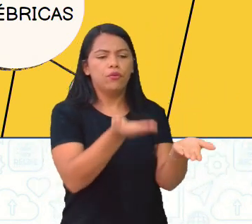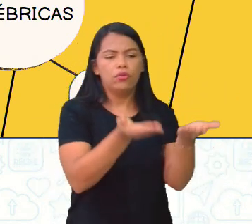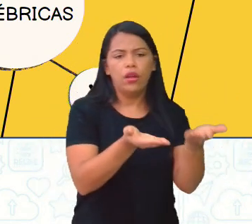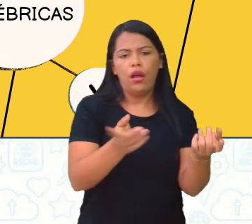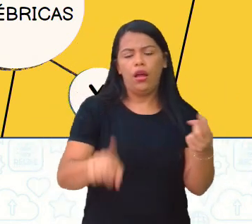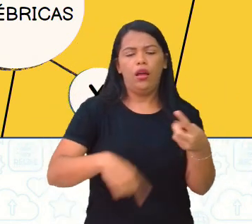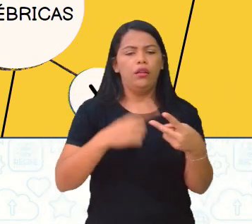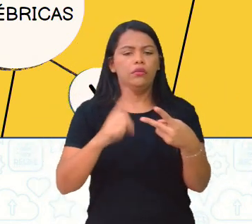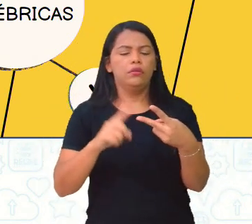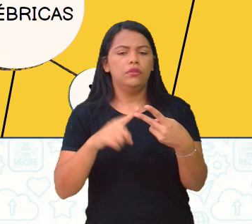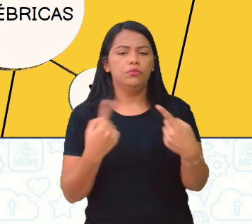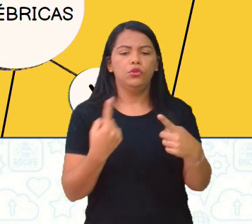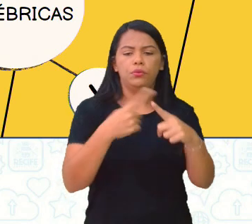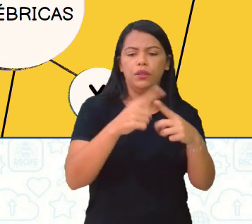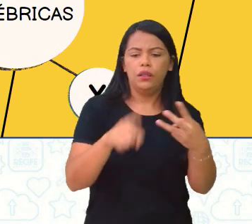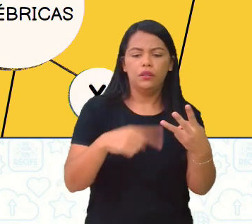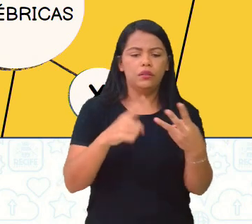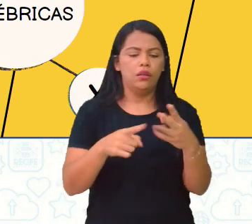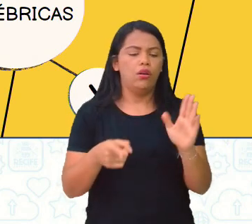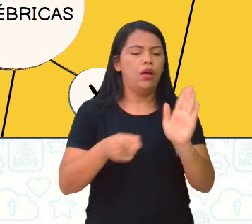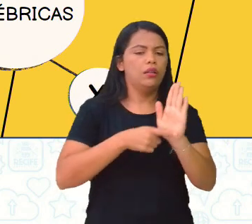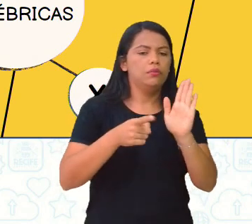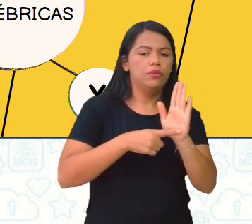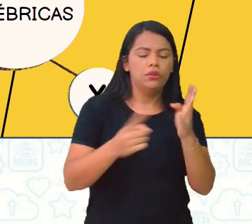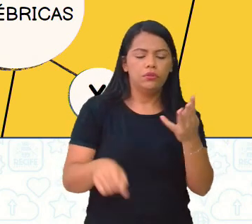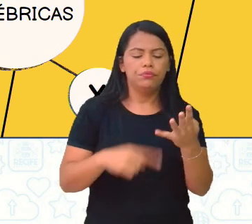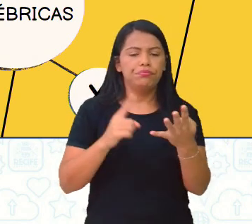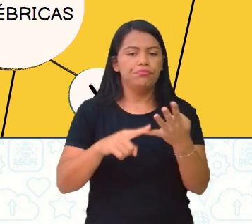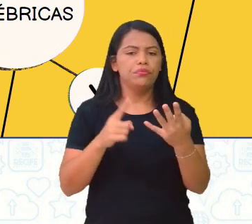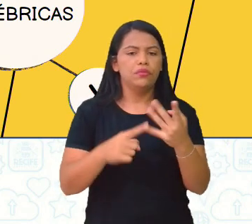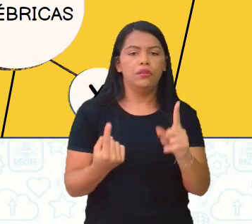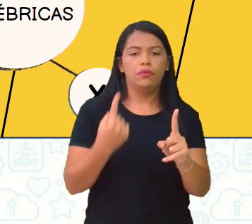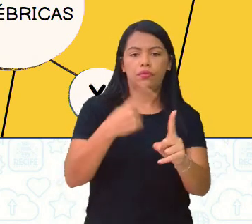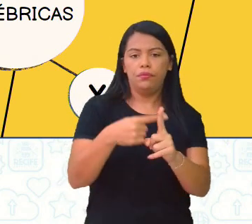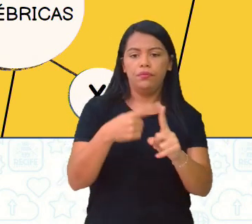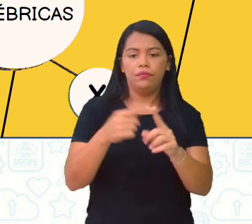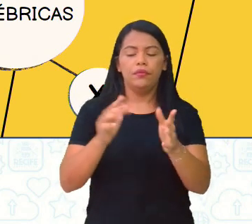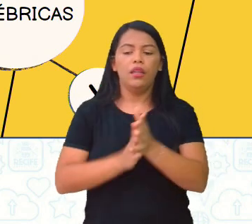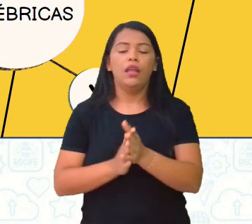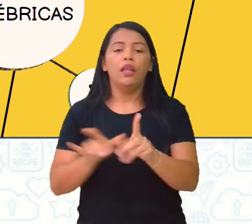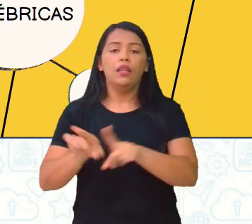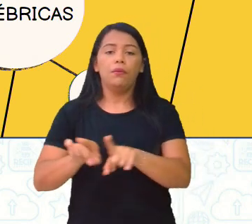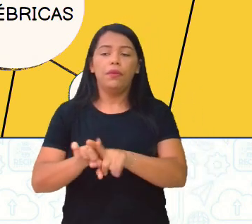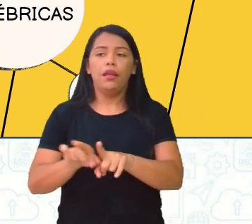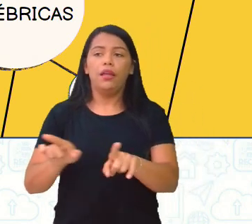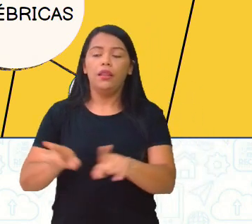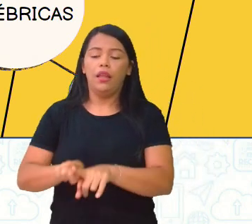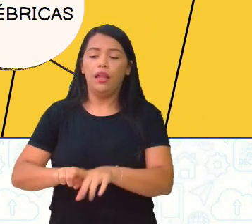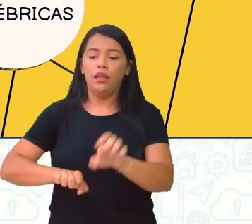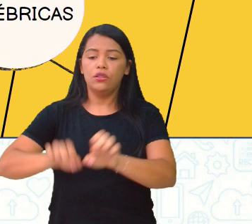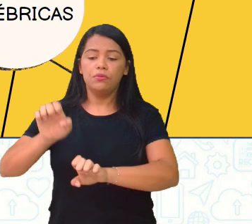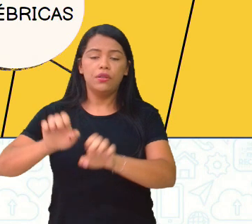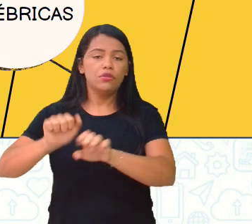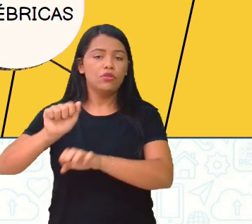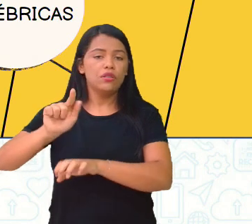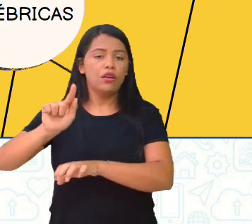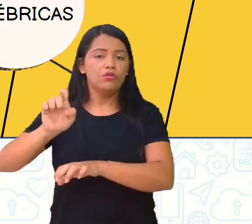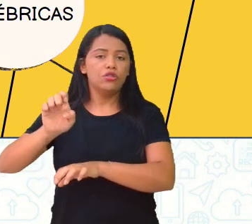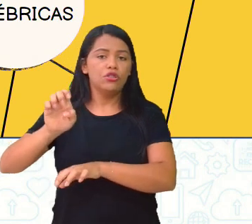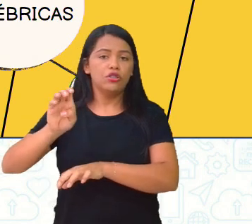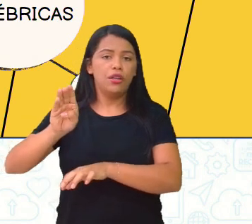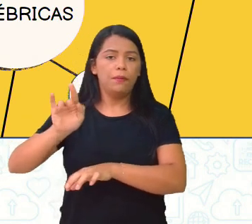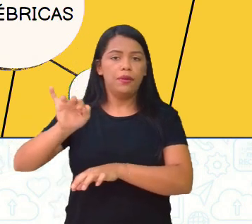multiplicação, adição, contagem, subtração, expressões algébricas, que a gente trabalhou agora há pouco tempo, né?